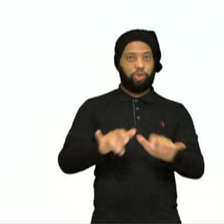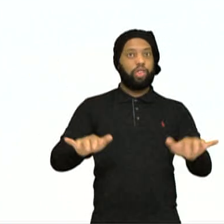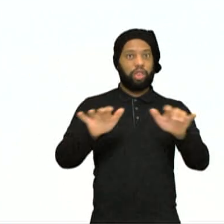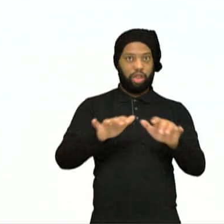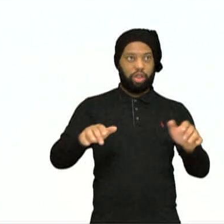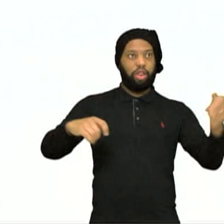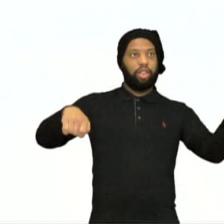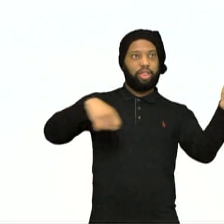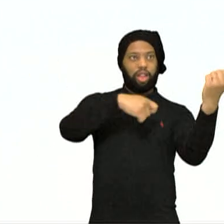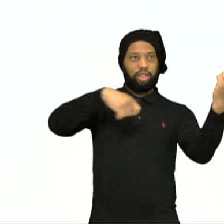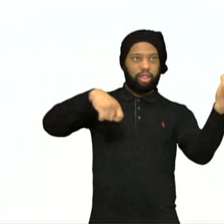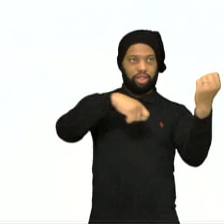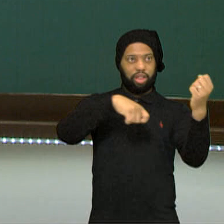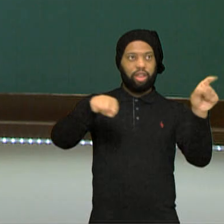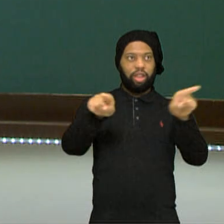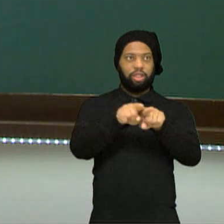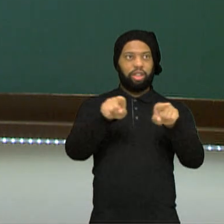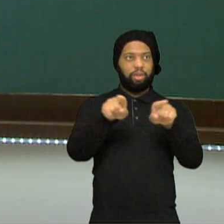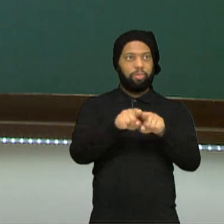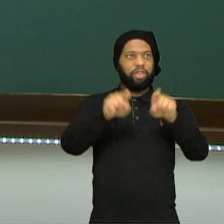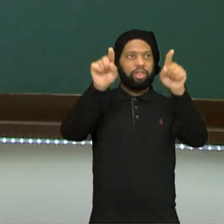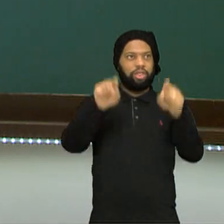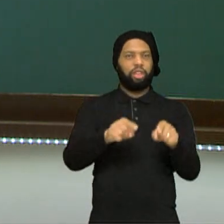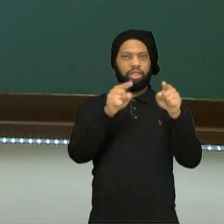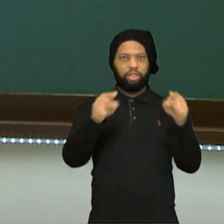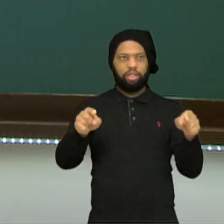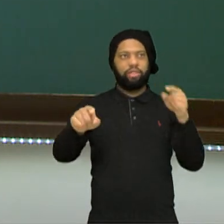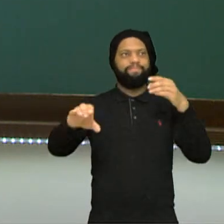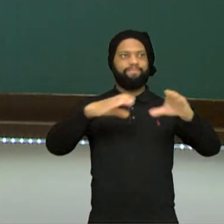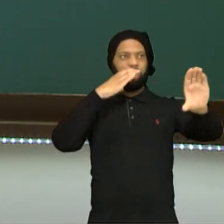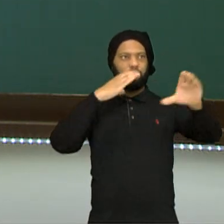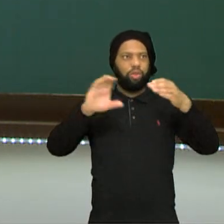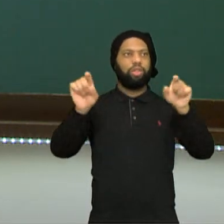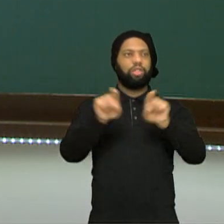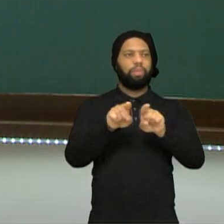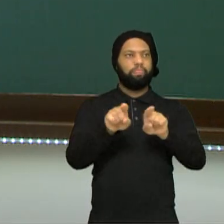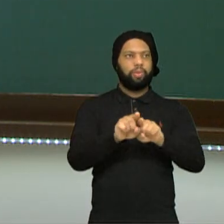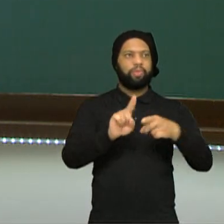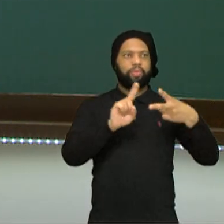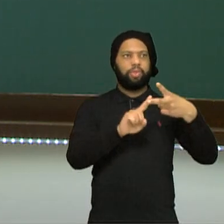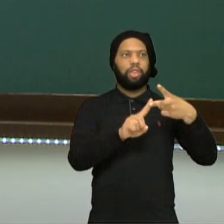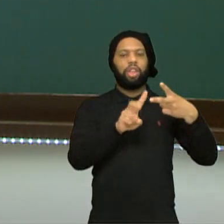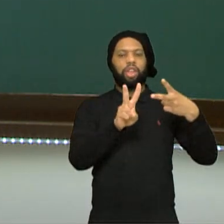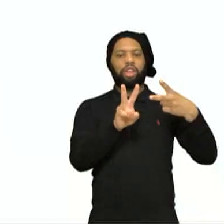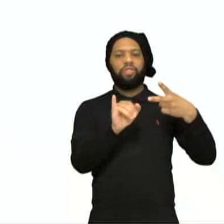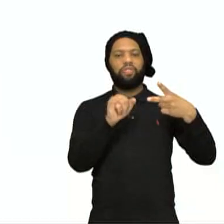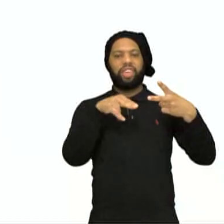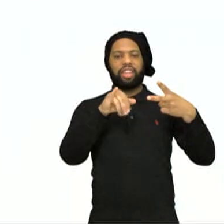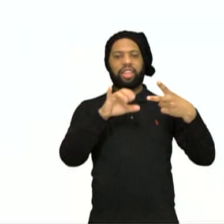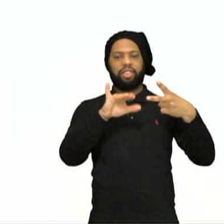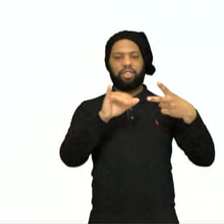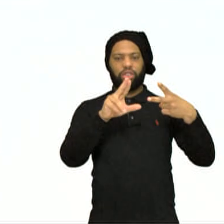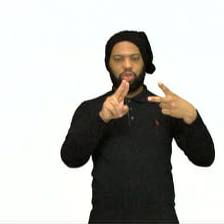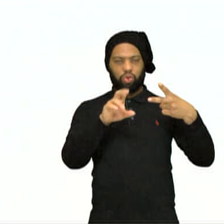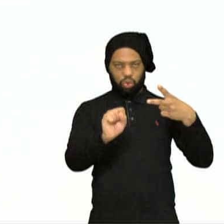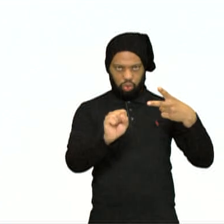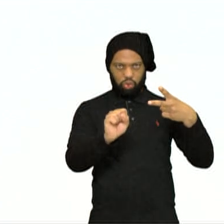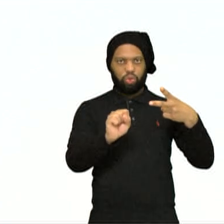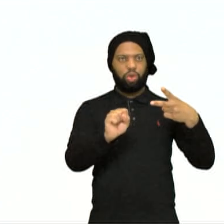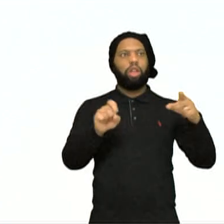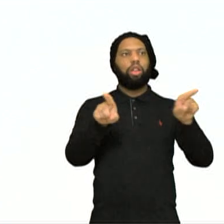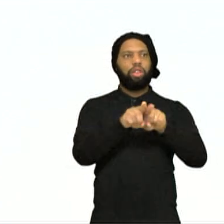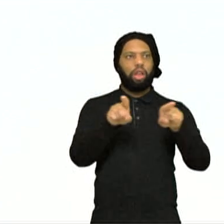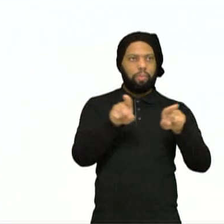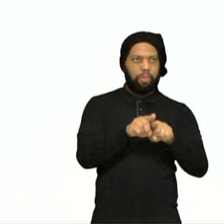e arranjador, né? Então, um multi-artista. Vinícius de Moraes, poeta, cantor, compositor,